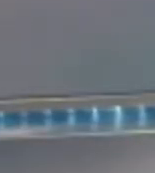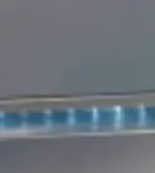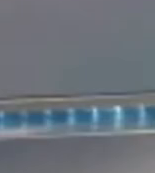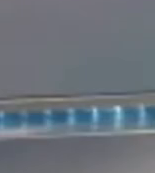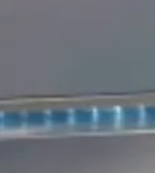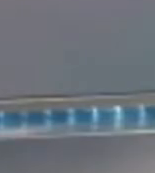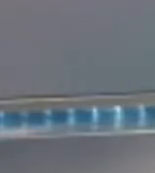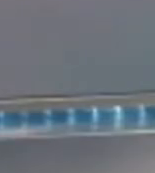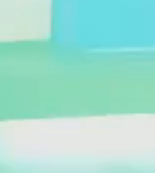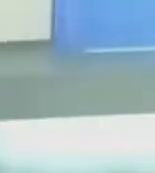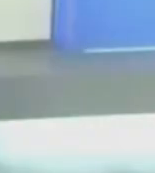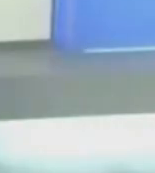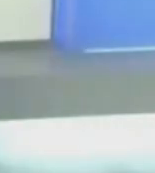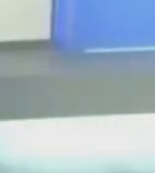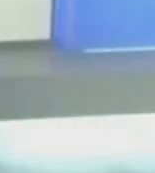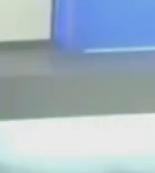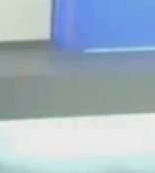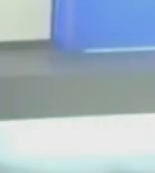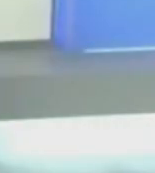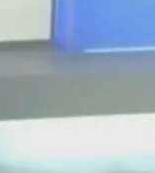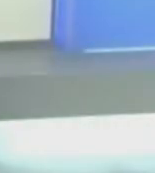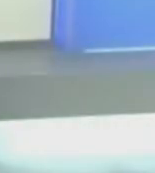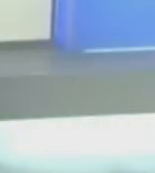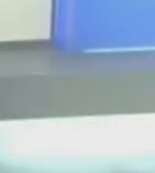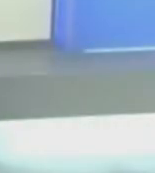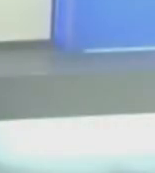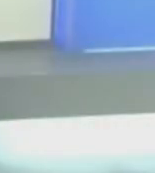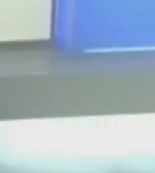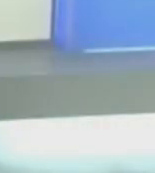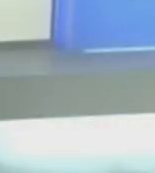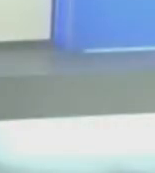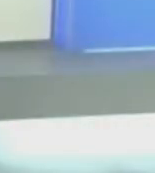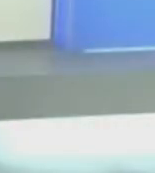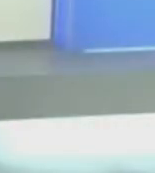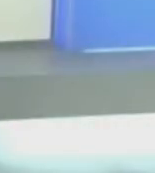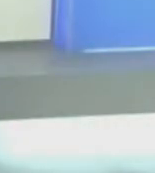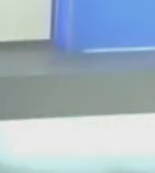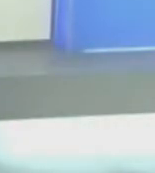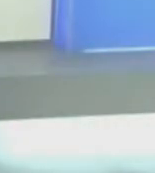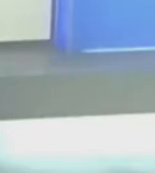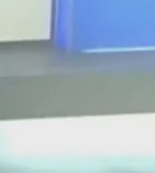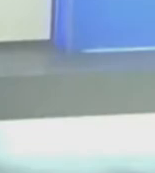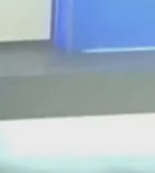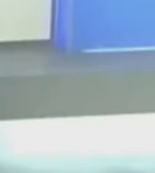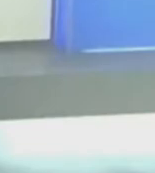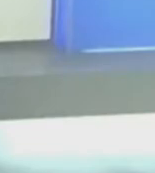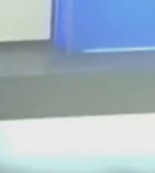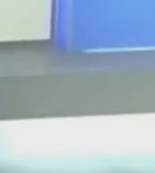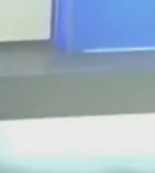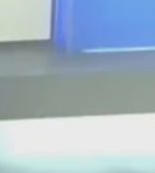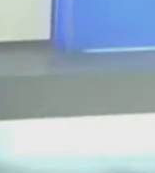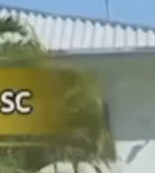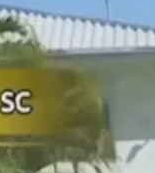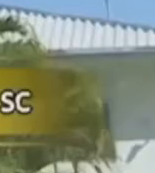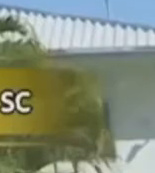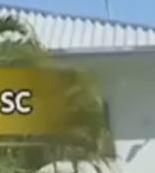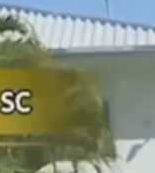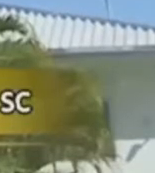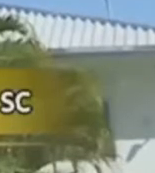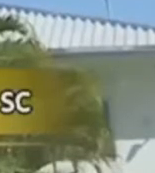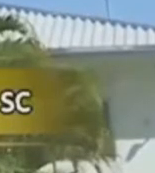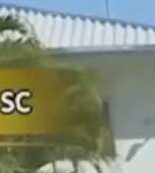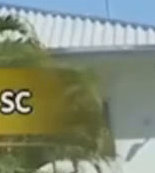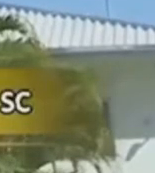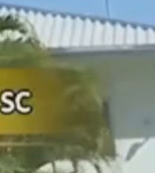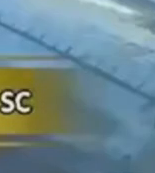e conserta a vida. A Polícia Federal fez uma operação para acabar com o esquema de adulteração de pescados aqui em Santa Catarina. As empresas